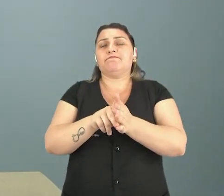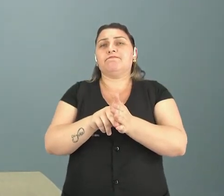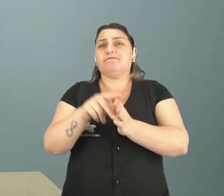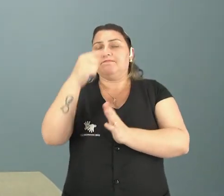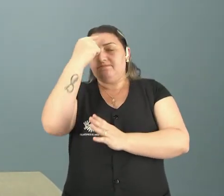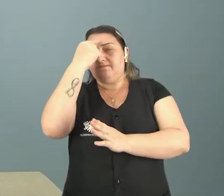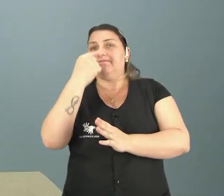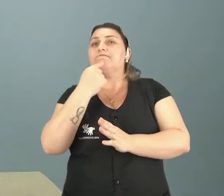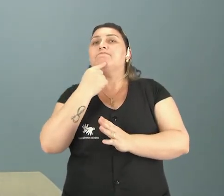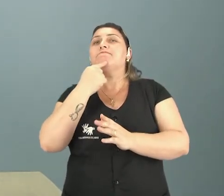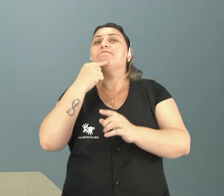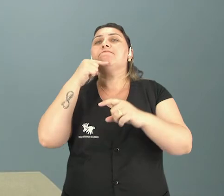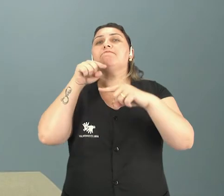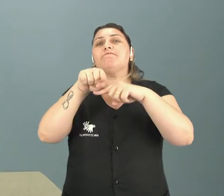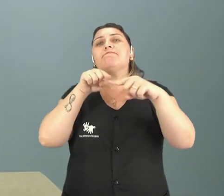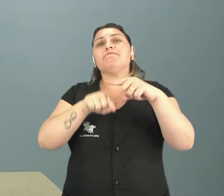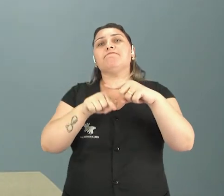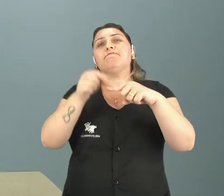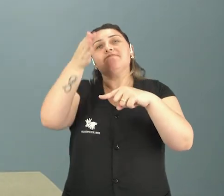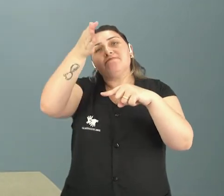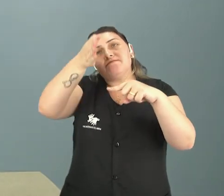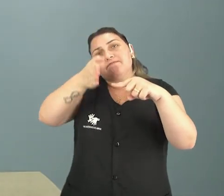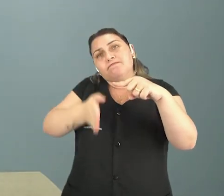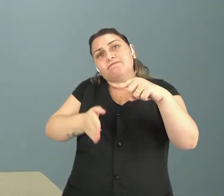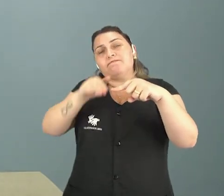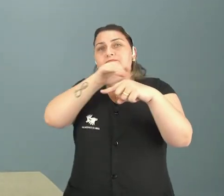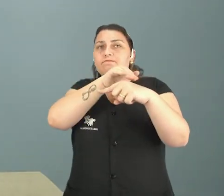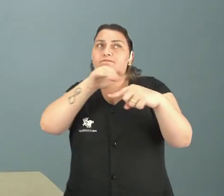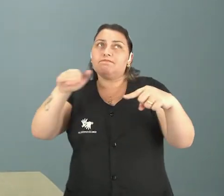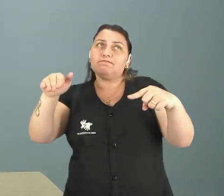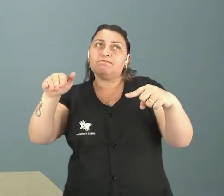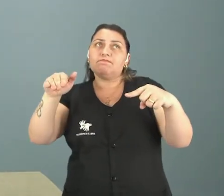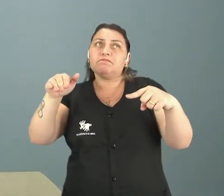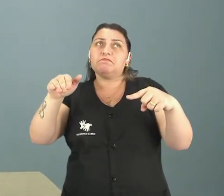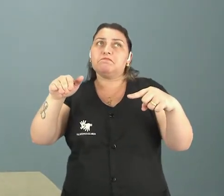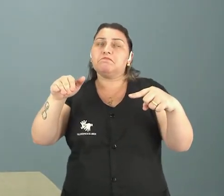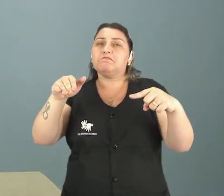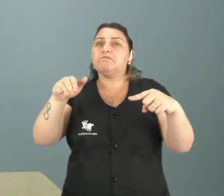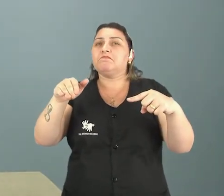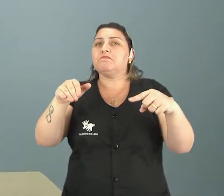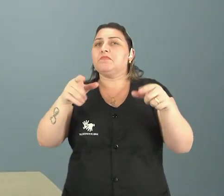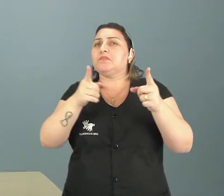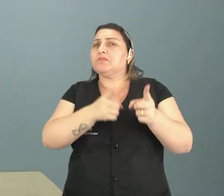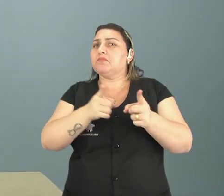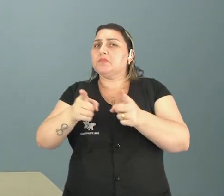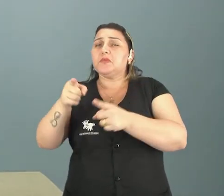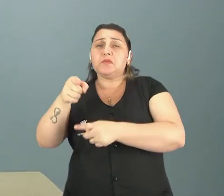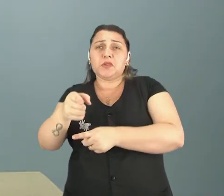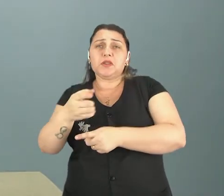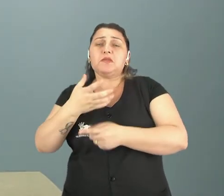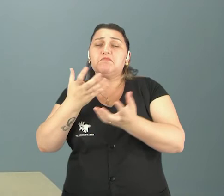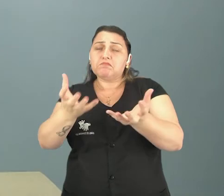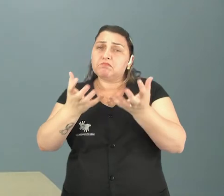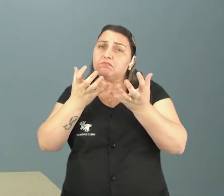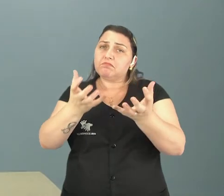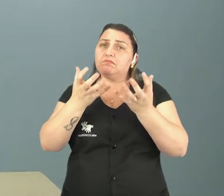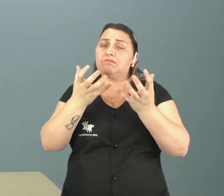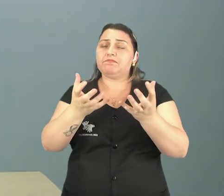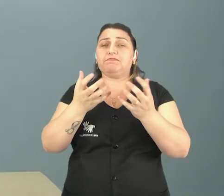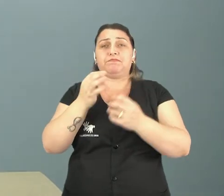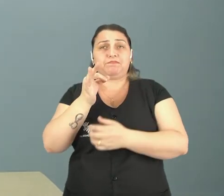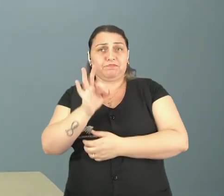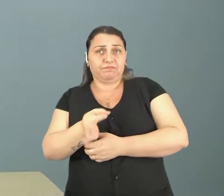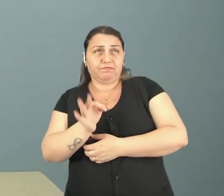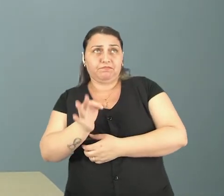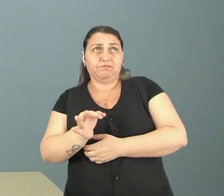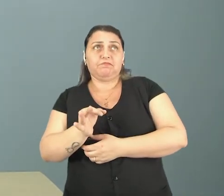e dividir lá ao meio, certo? E dividir em quantas partes você achar necessário,